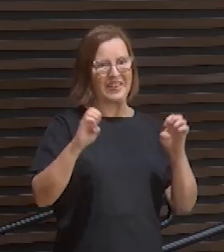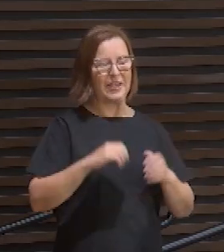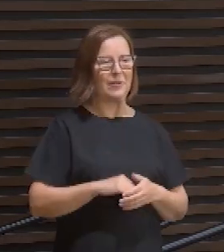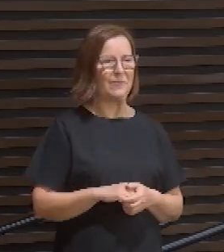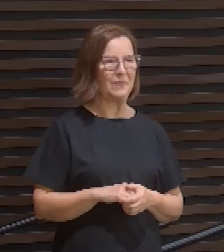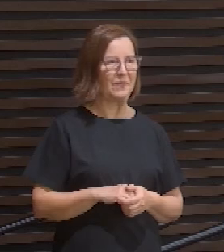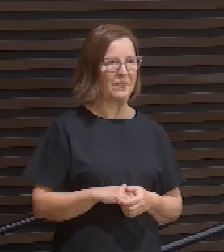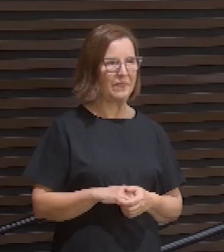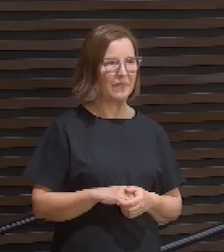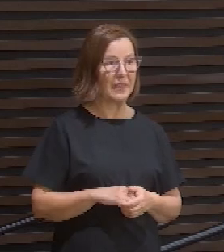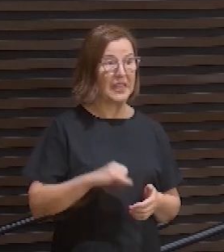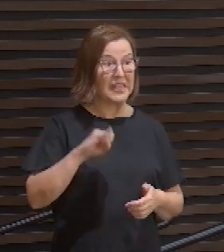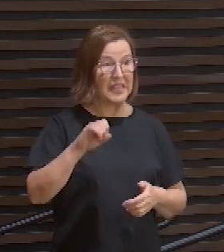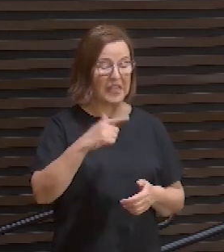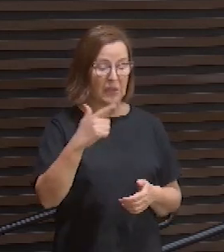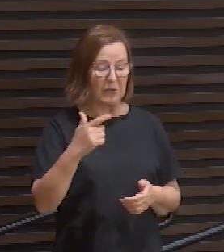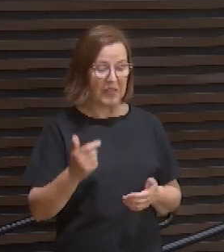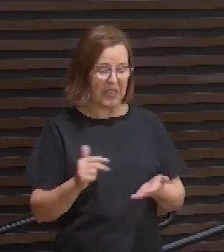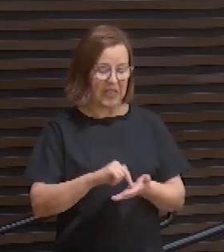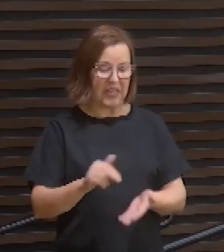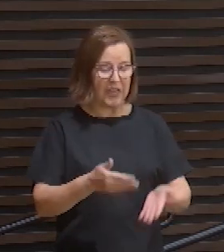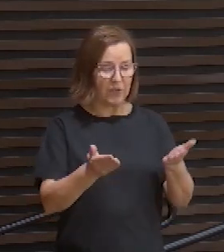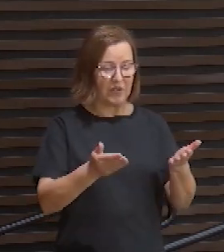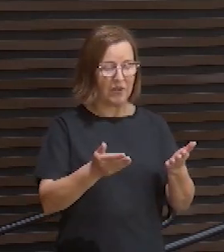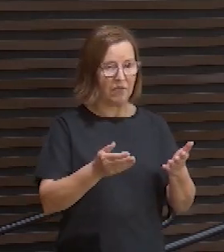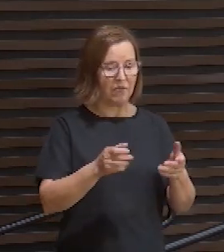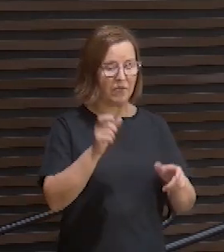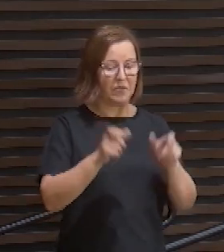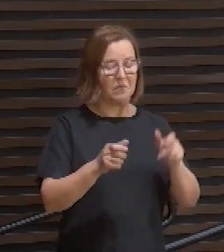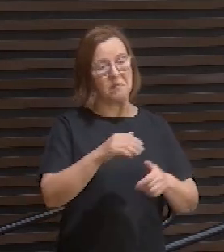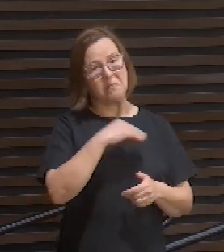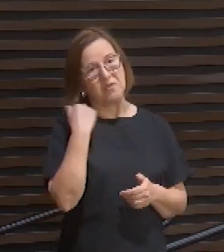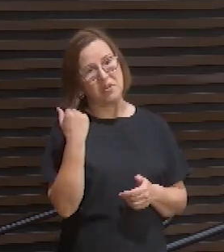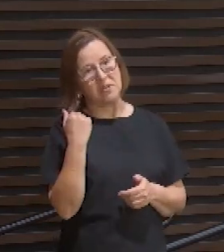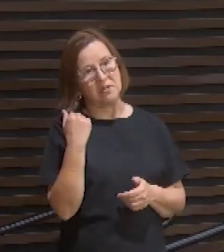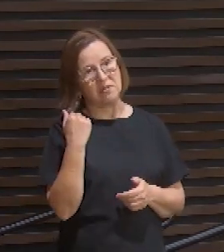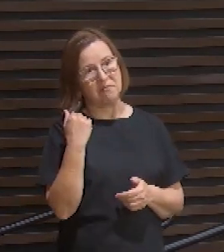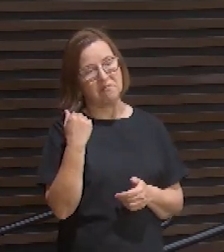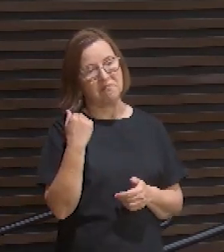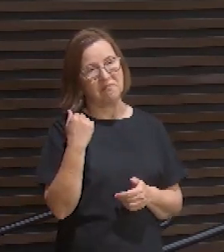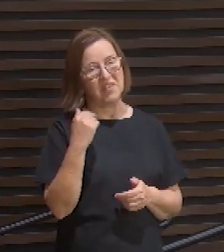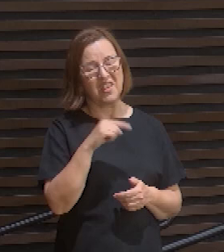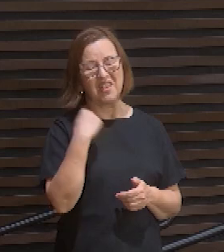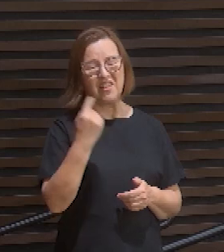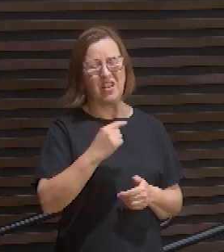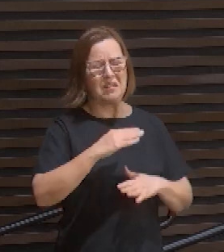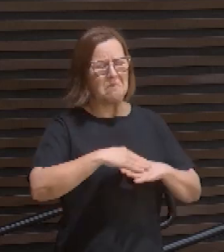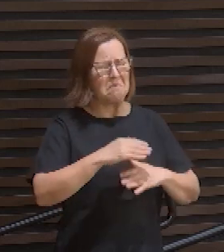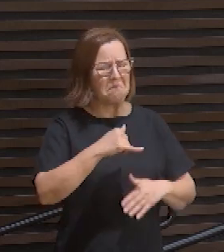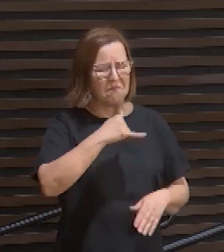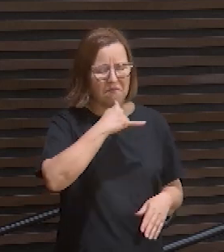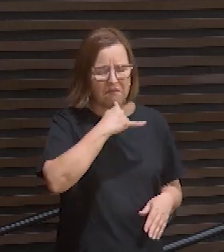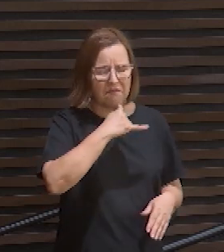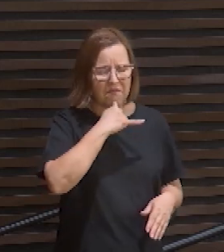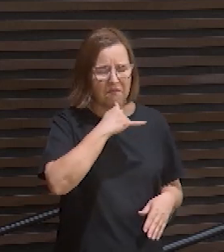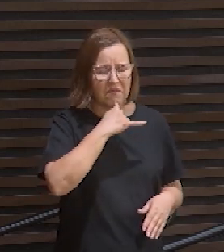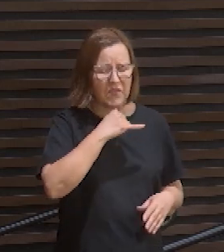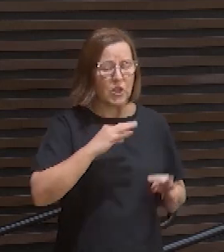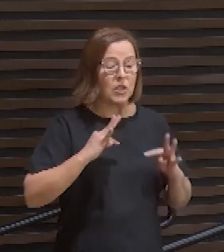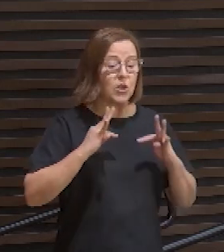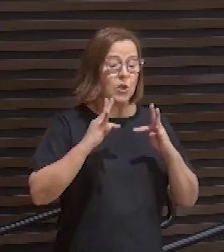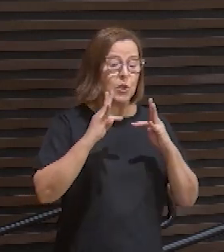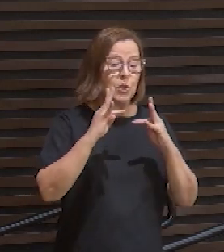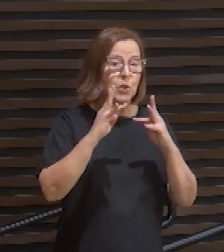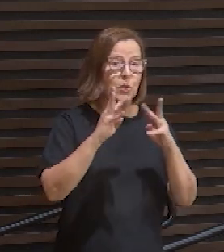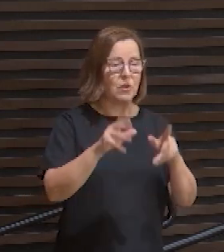Se não há ressurreição de mortos, queridos, nós somos os mais infelizes de todos